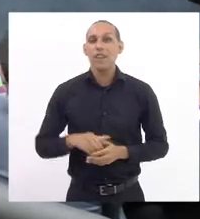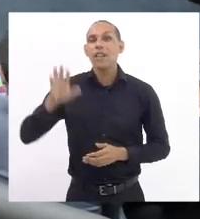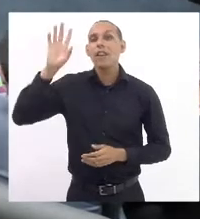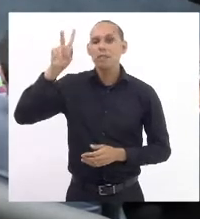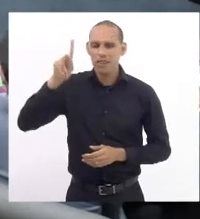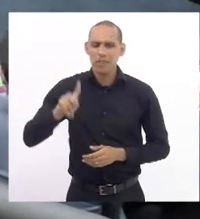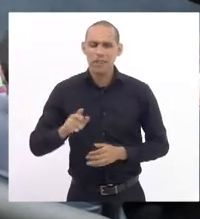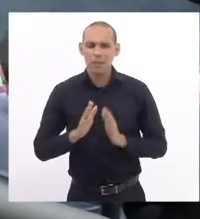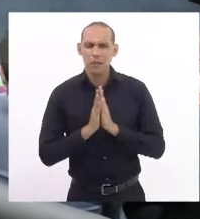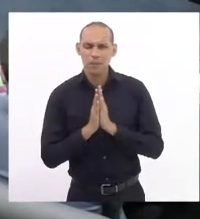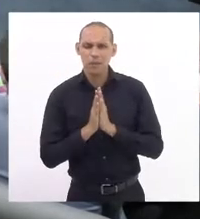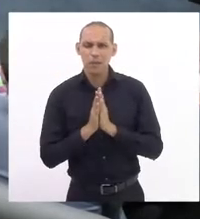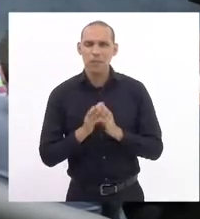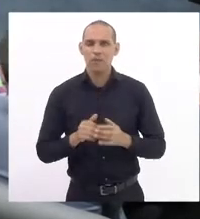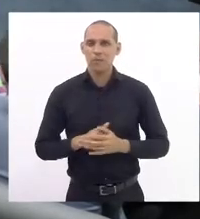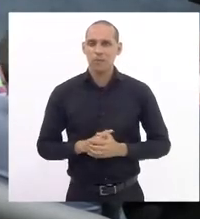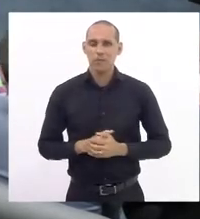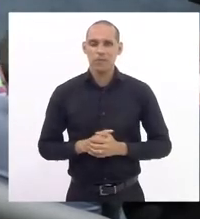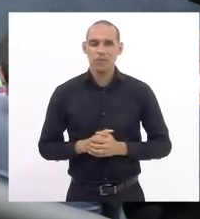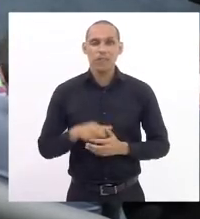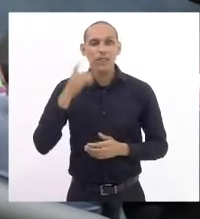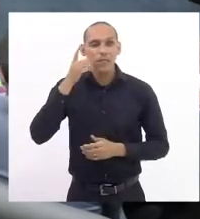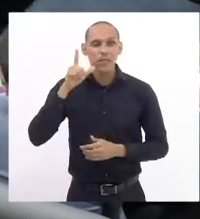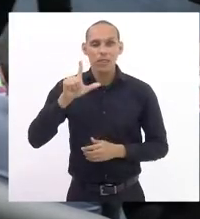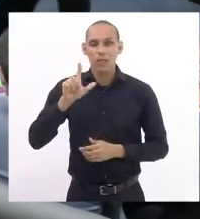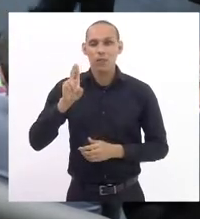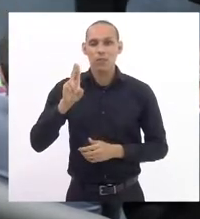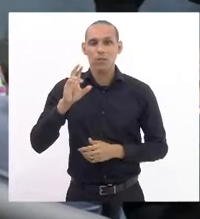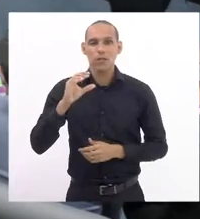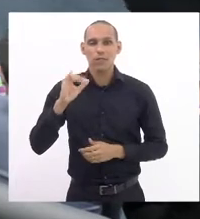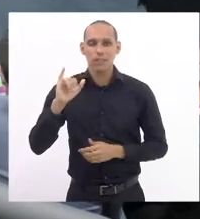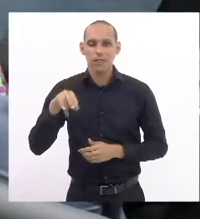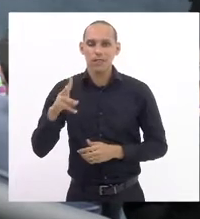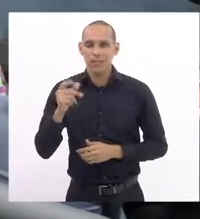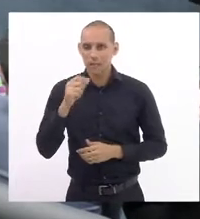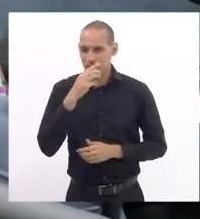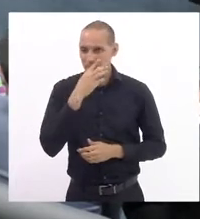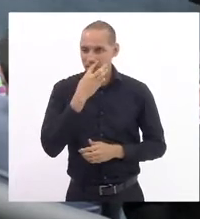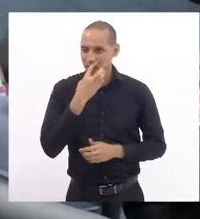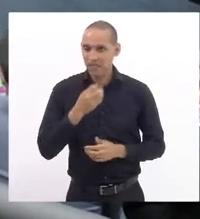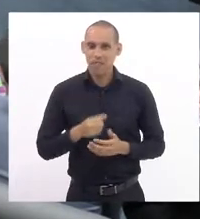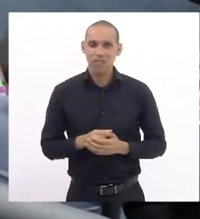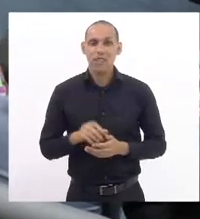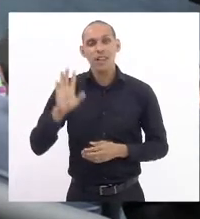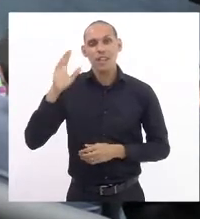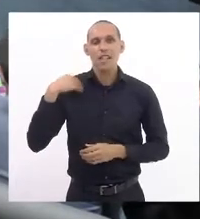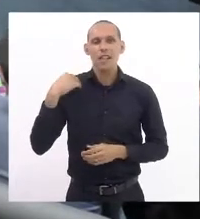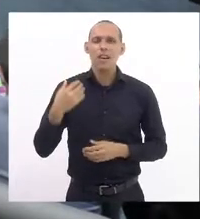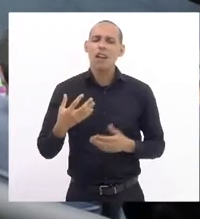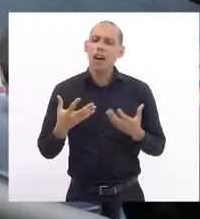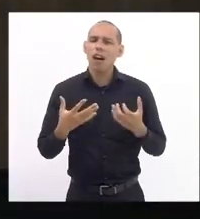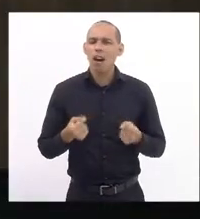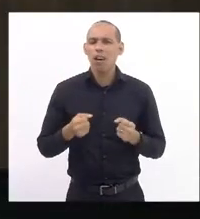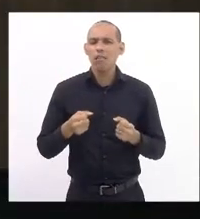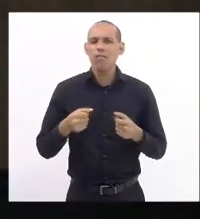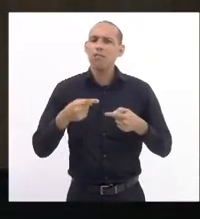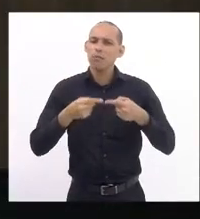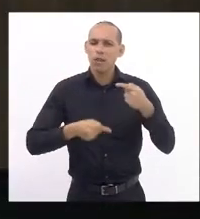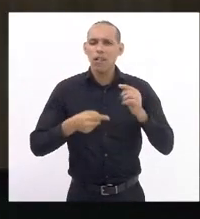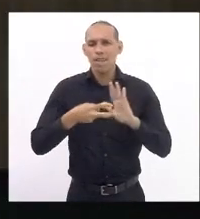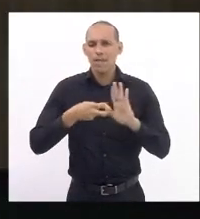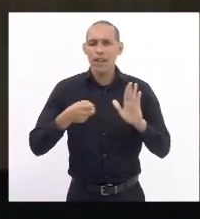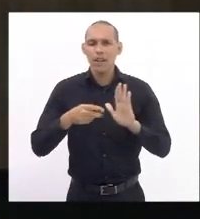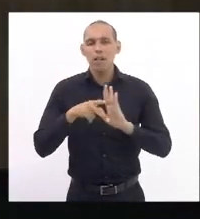Presidente, por gentileza. Deputada Lucinha. Só, presidente. Eu sou a favor até da derrubada do veto do projeto